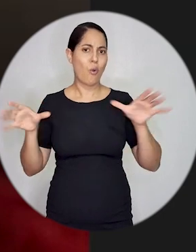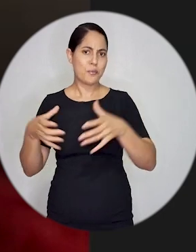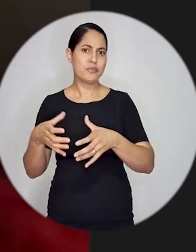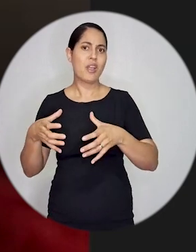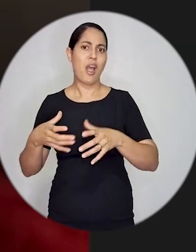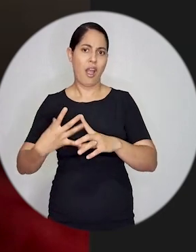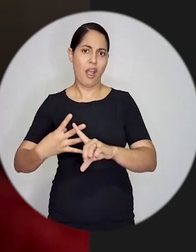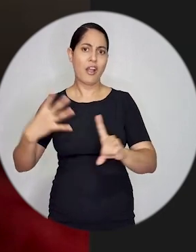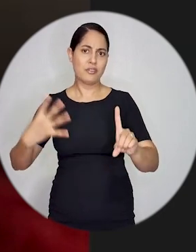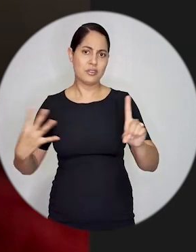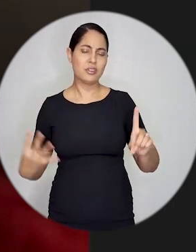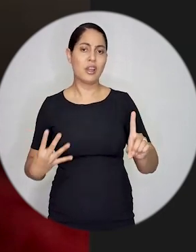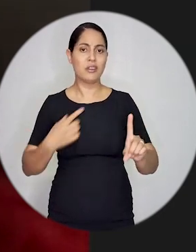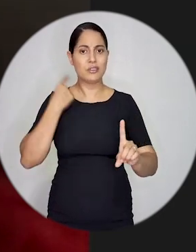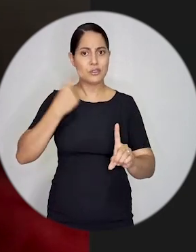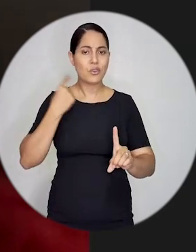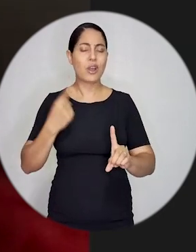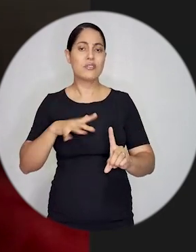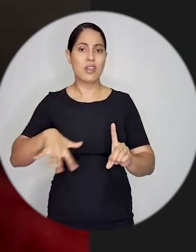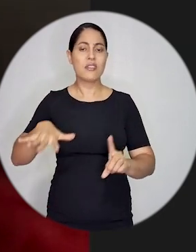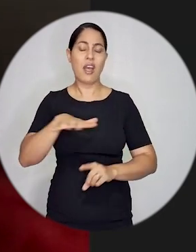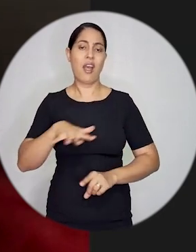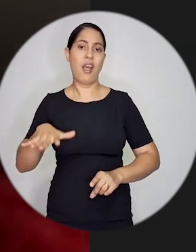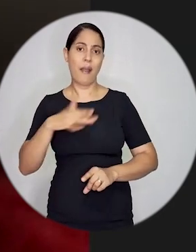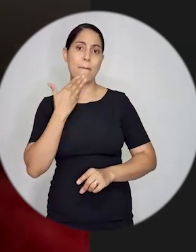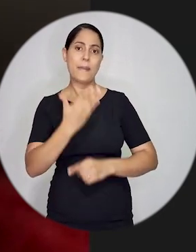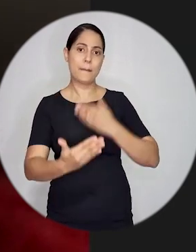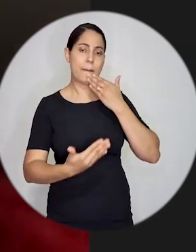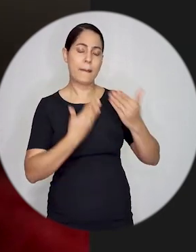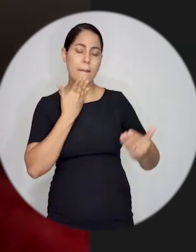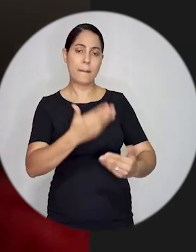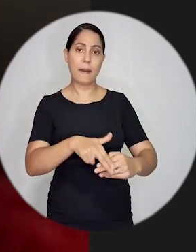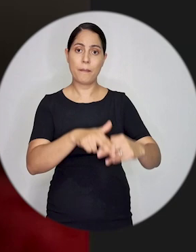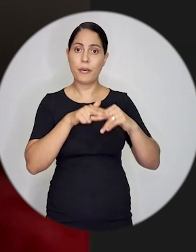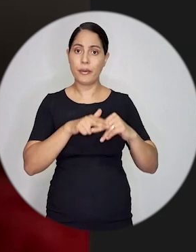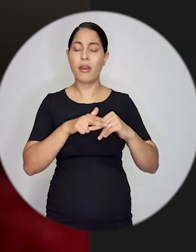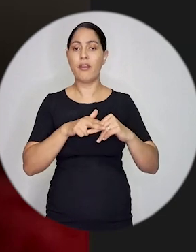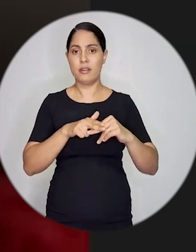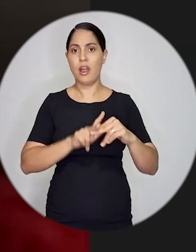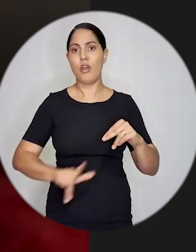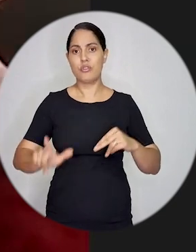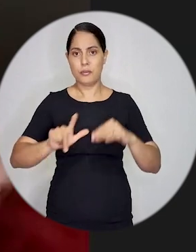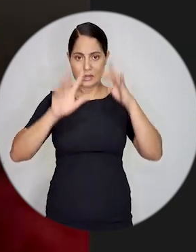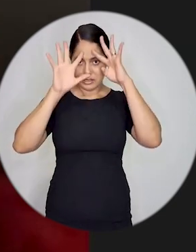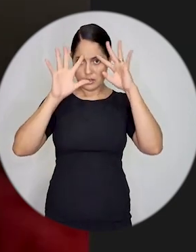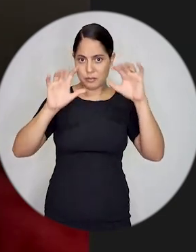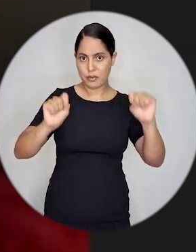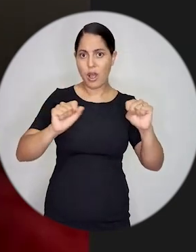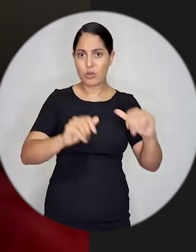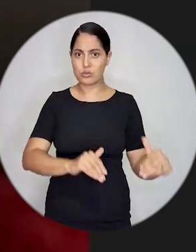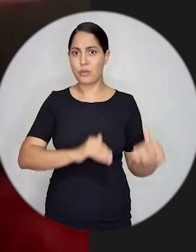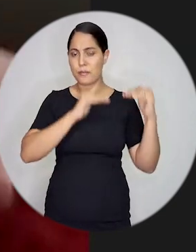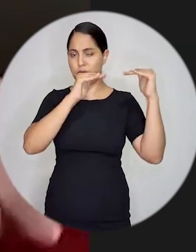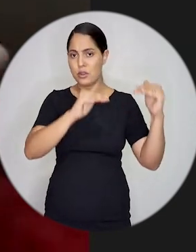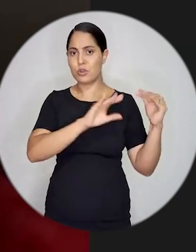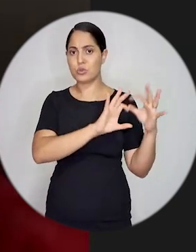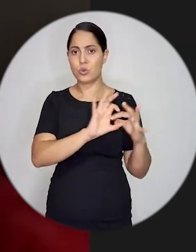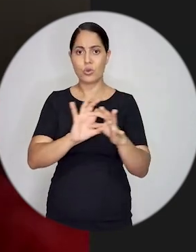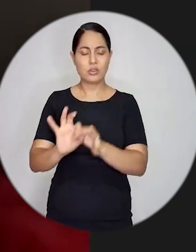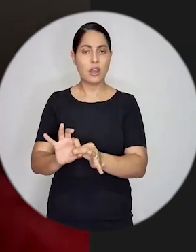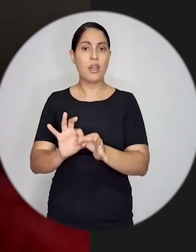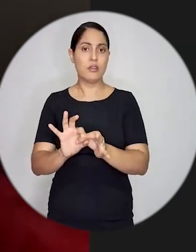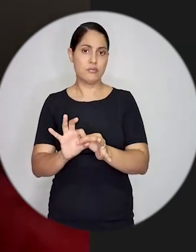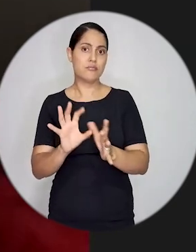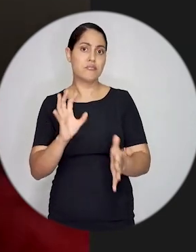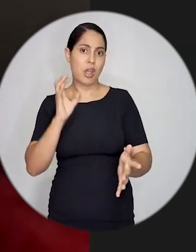advocacia que atua nessa área, porque os tribunais superiores eles têm decidido no sentido que a população LGBTI+, pode sim adotar